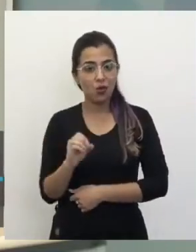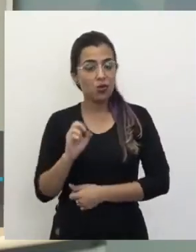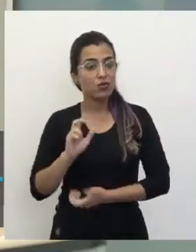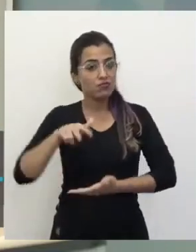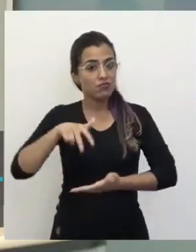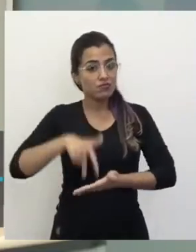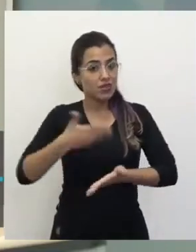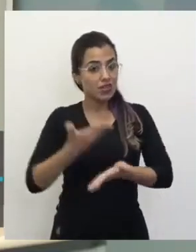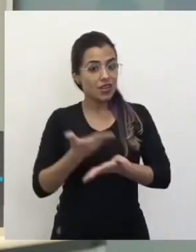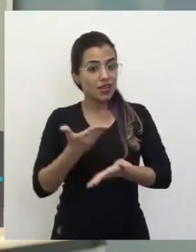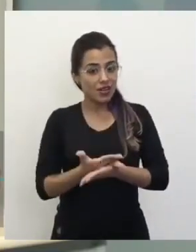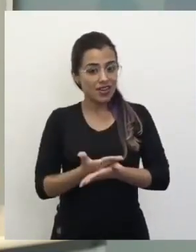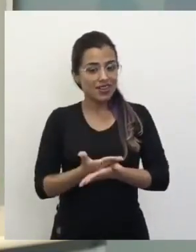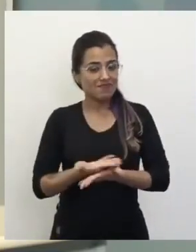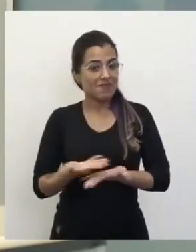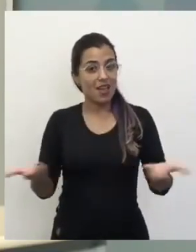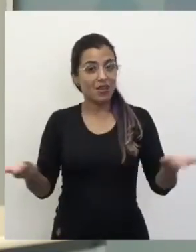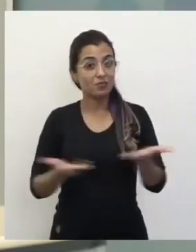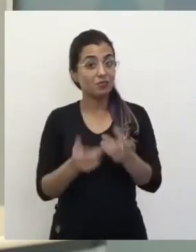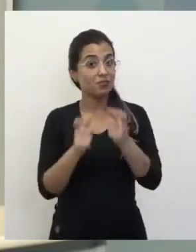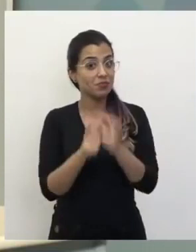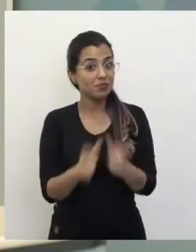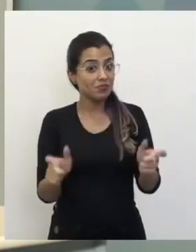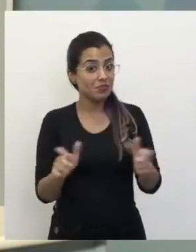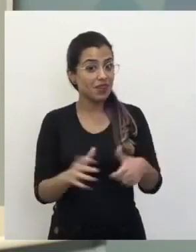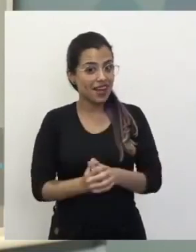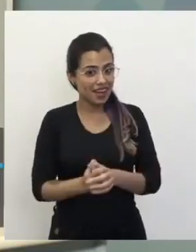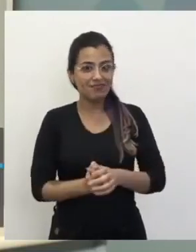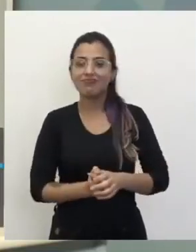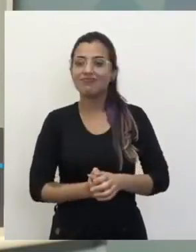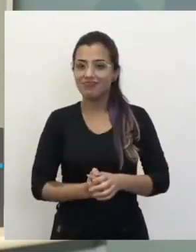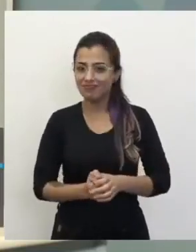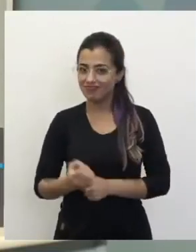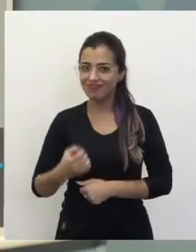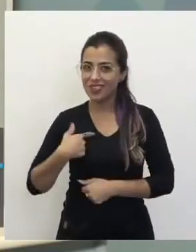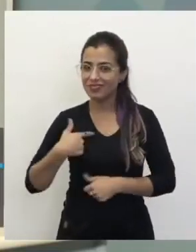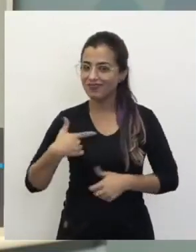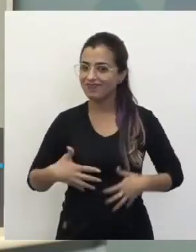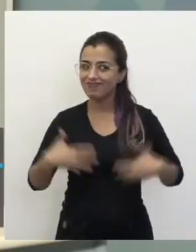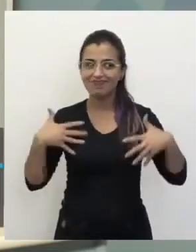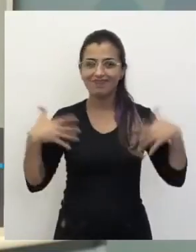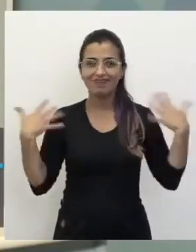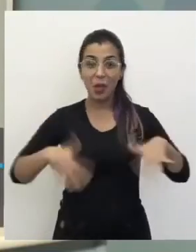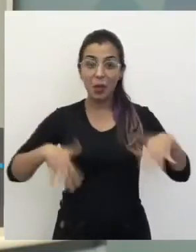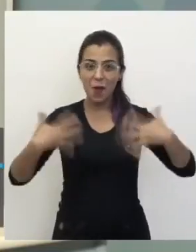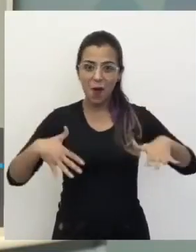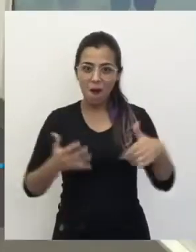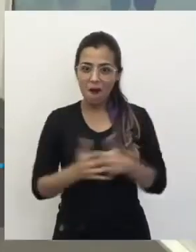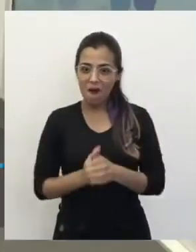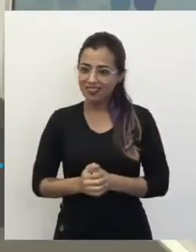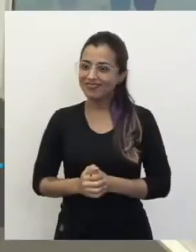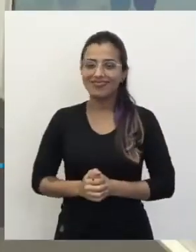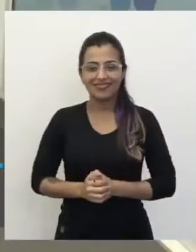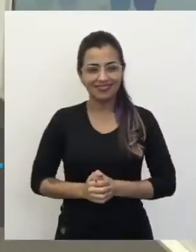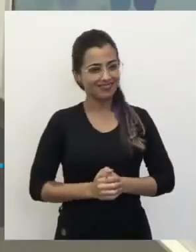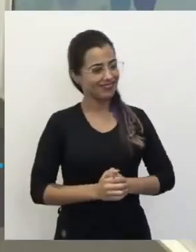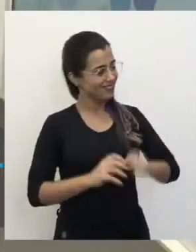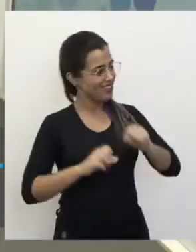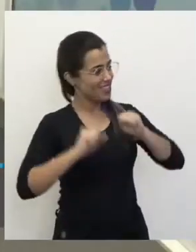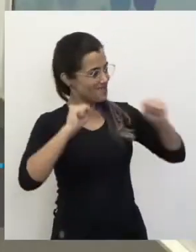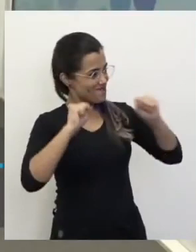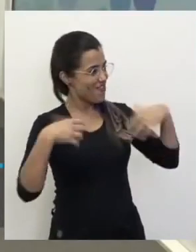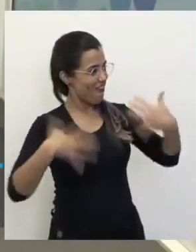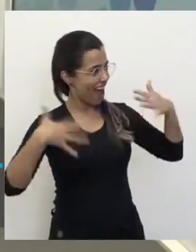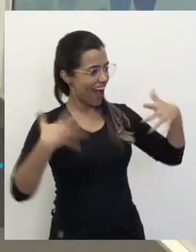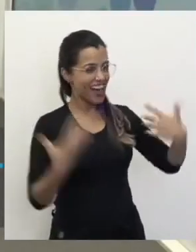aula chamada Chegou a Hora da Gramática. Puxa vida, essa aula me empolga bastante. Uau, Exato. empolgado, tá